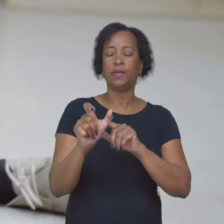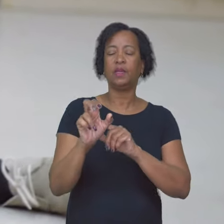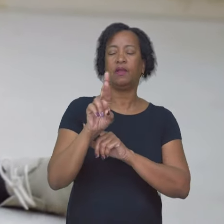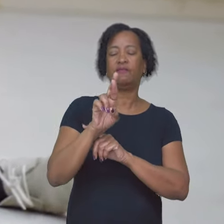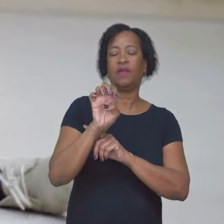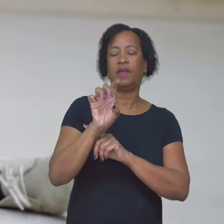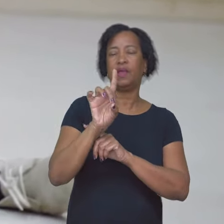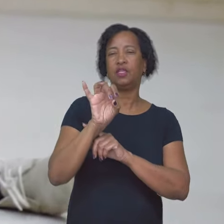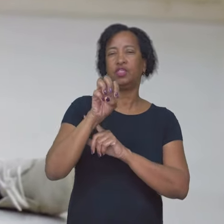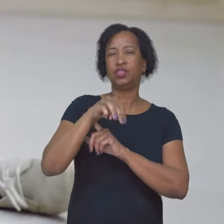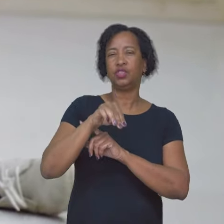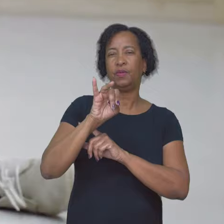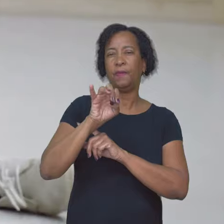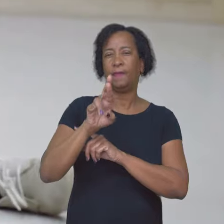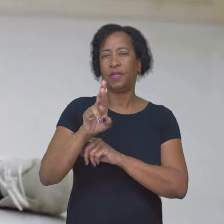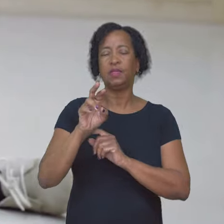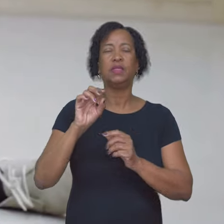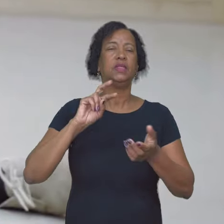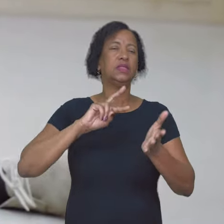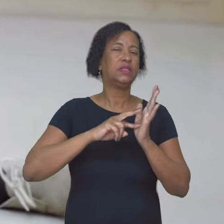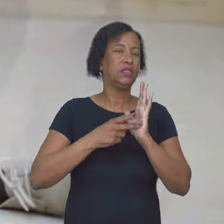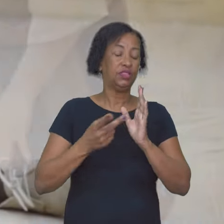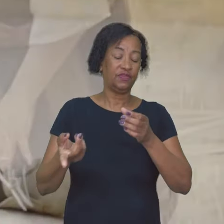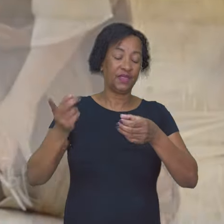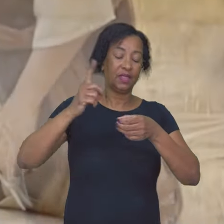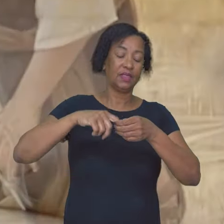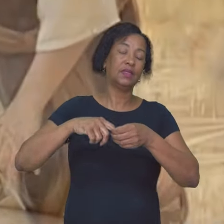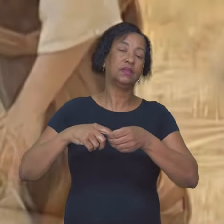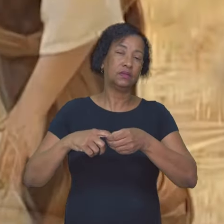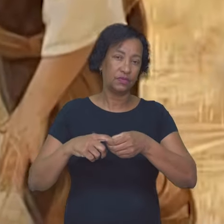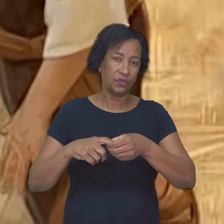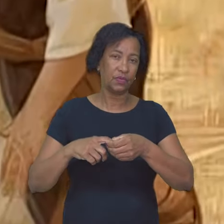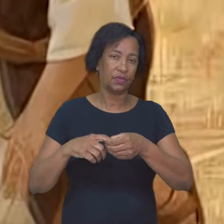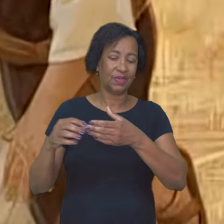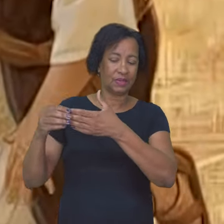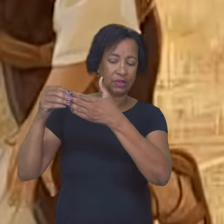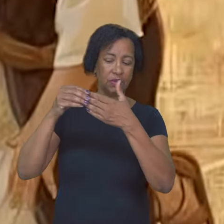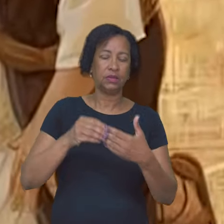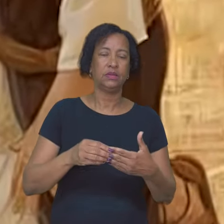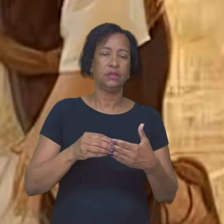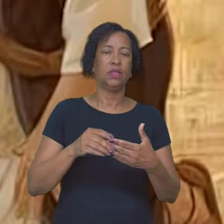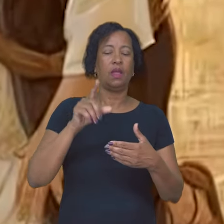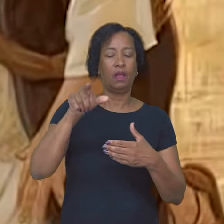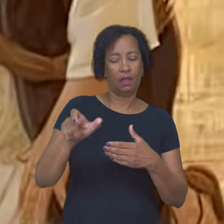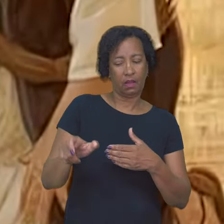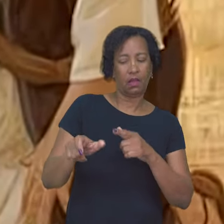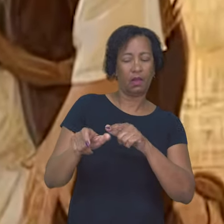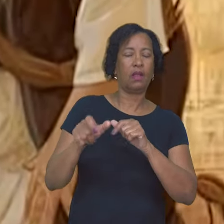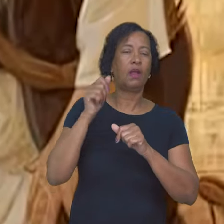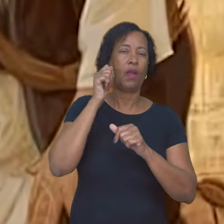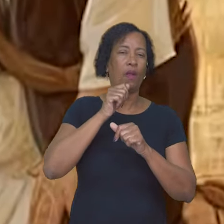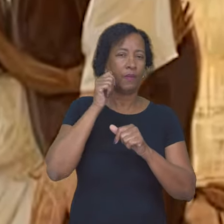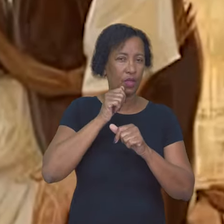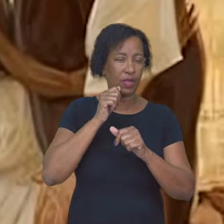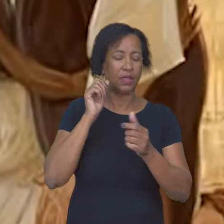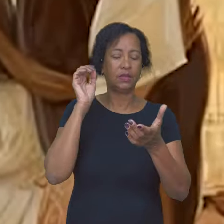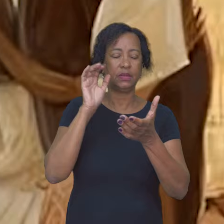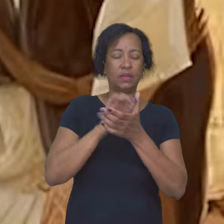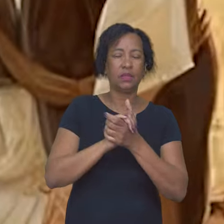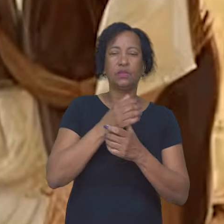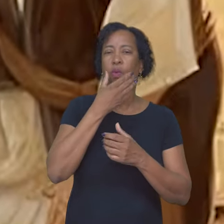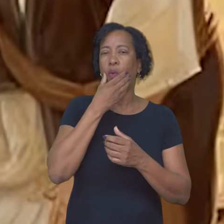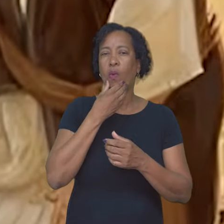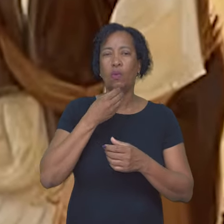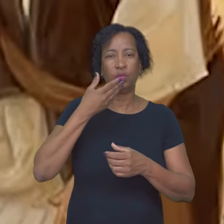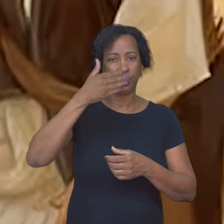comprar de volta trazer de volta rut era uma mulher pagã que se casou com um homem judeu eles